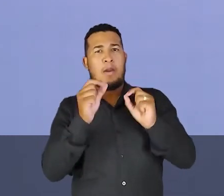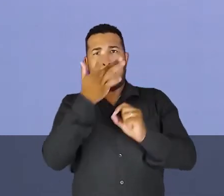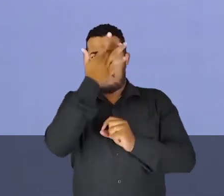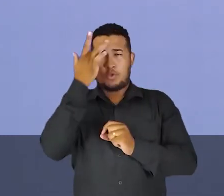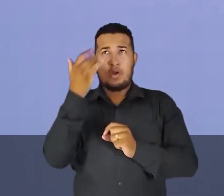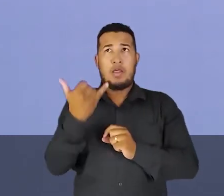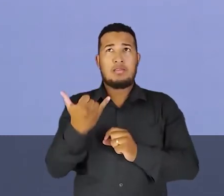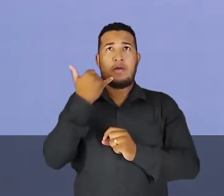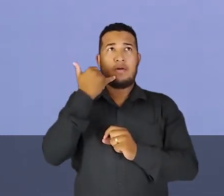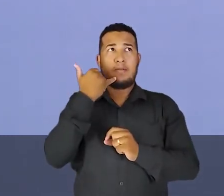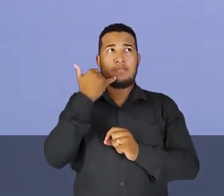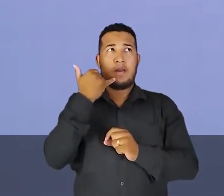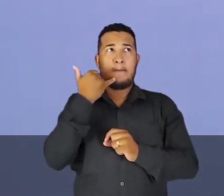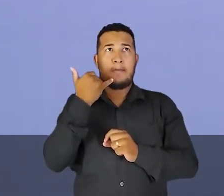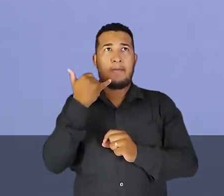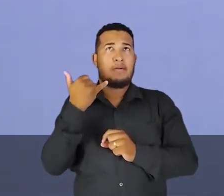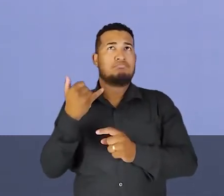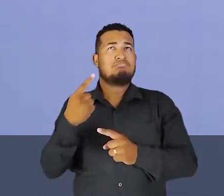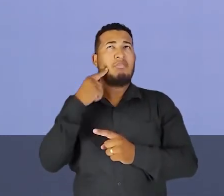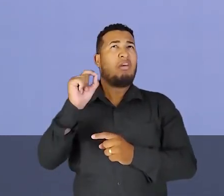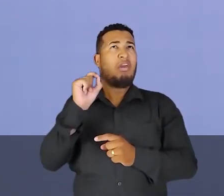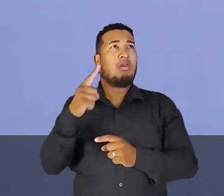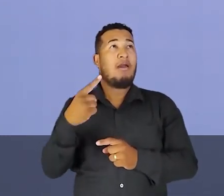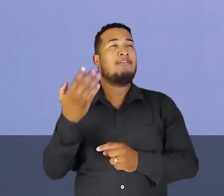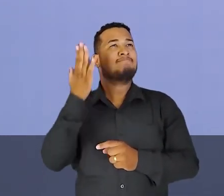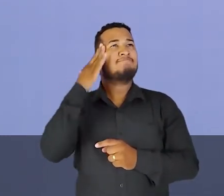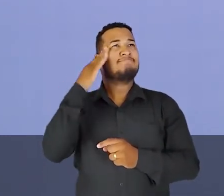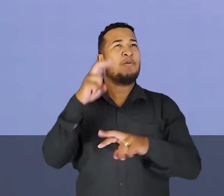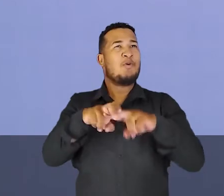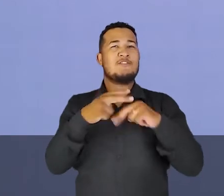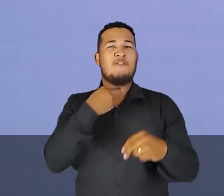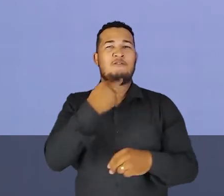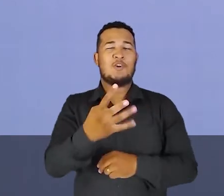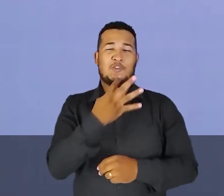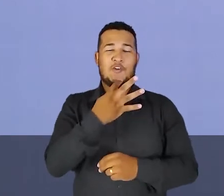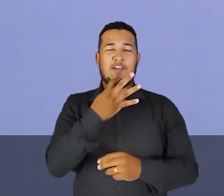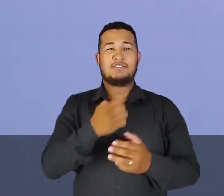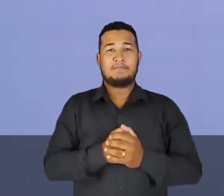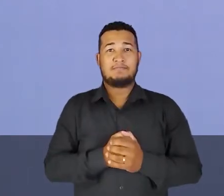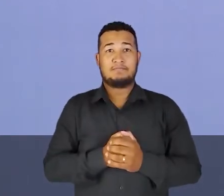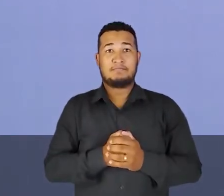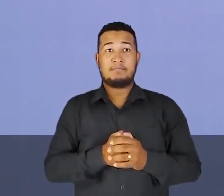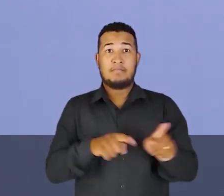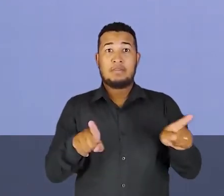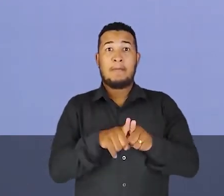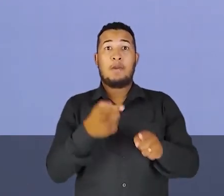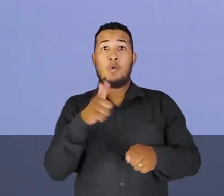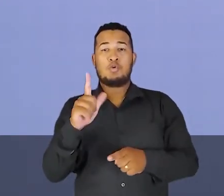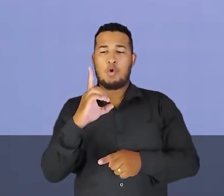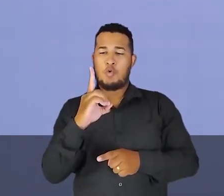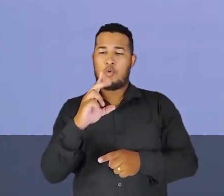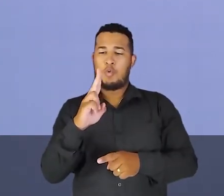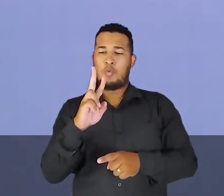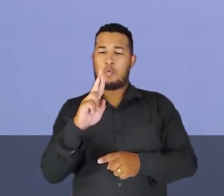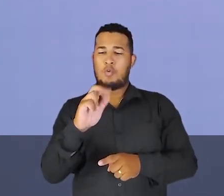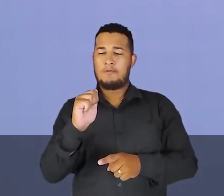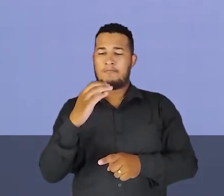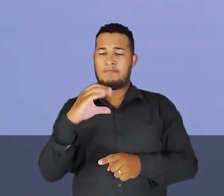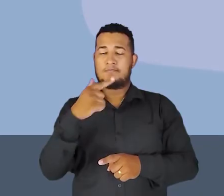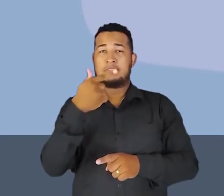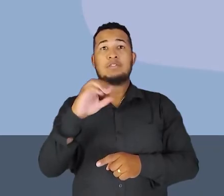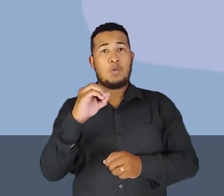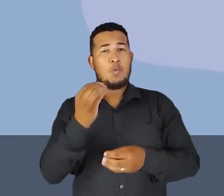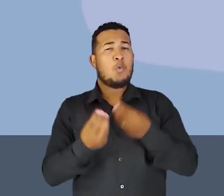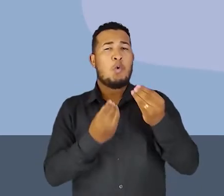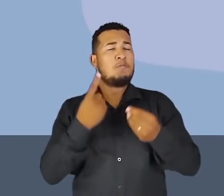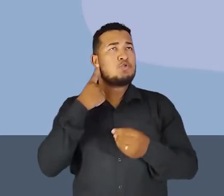ao telefone pela voz, né? Bom, a propriedade seguinte é a duração. É a extensão do tempo que